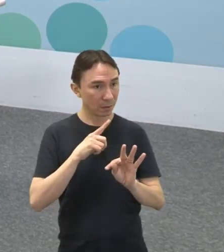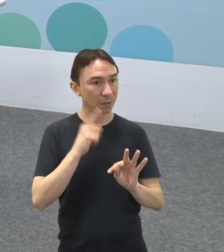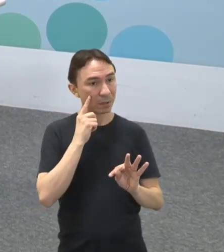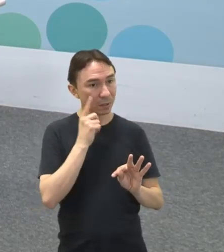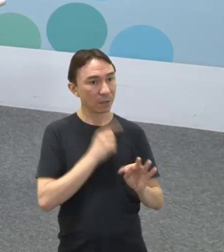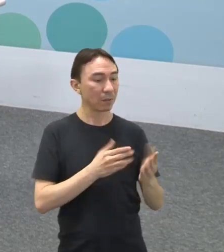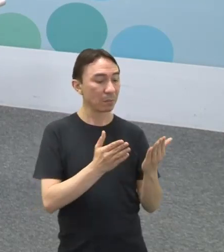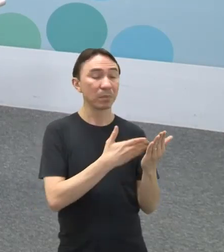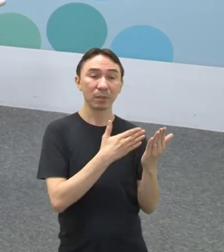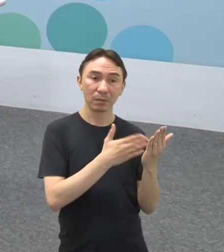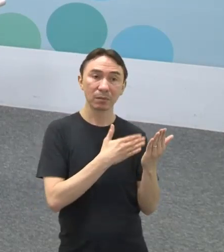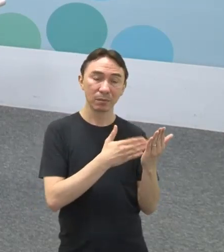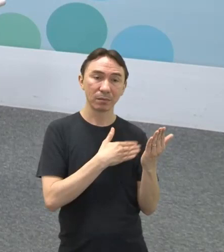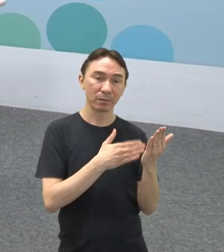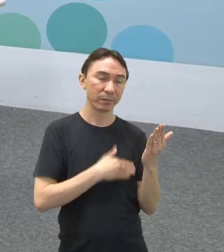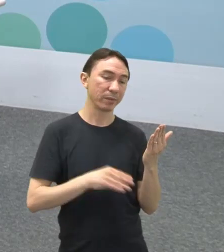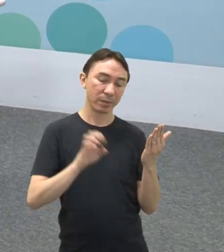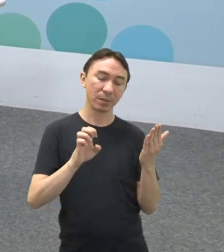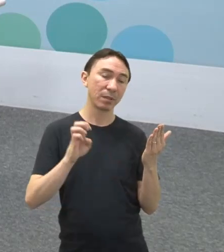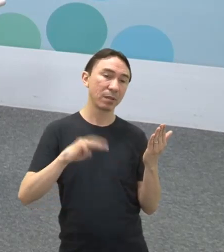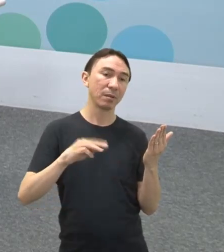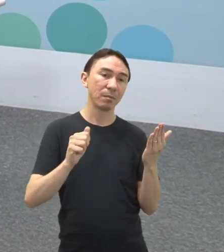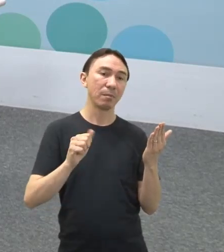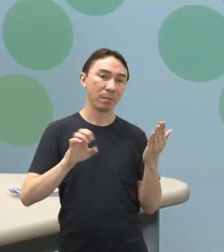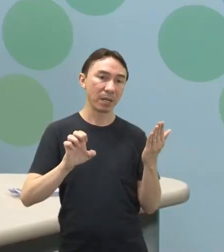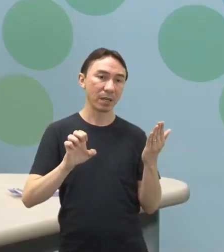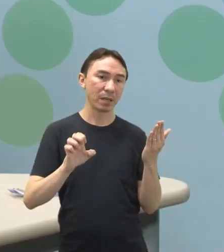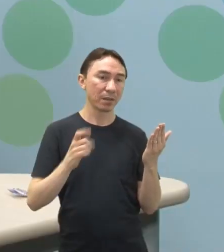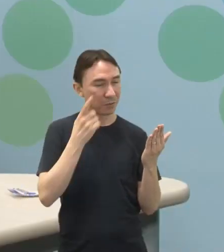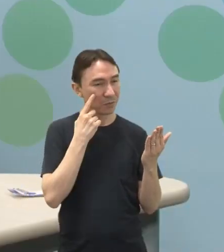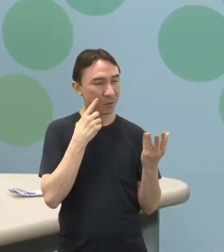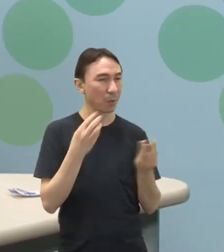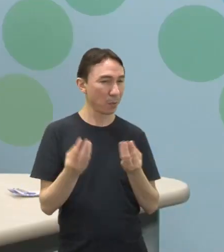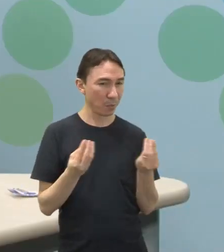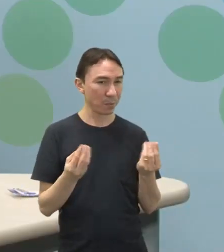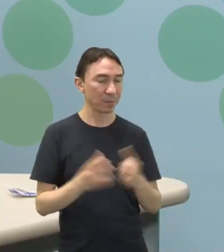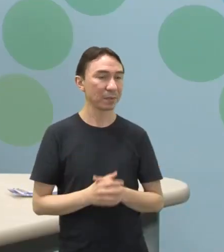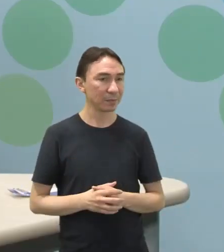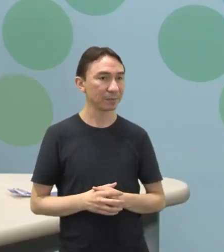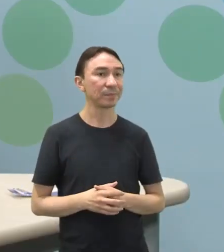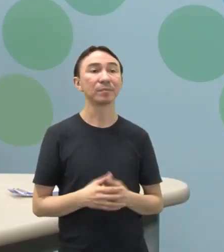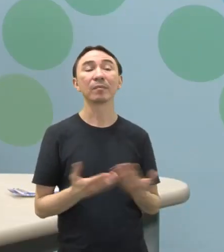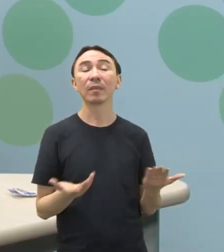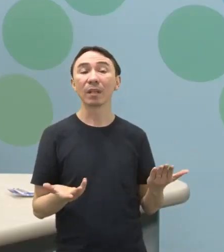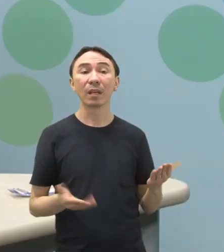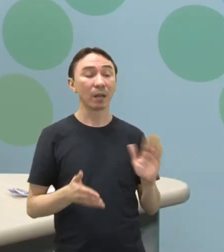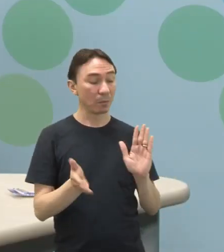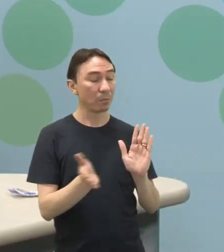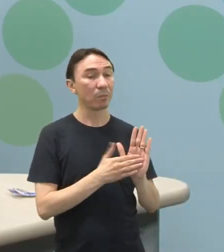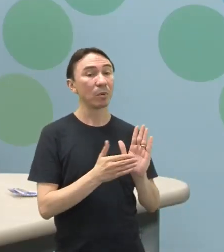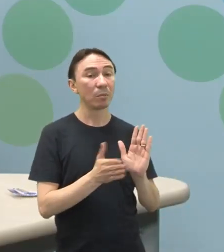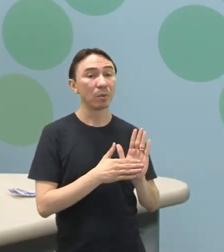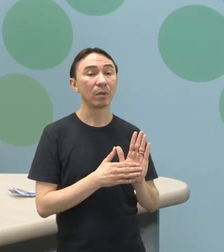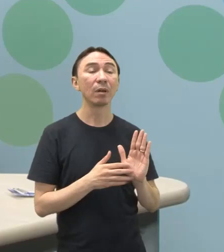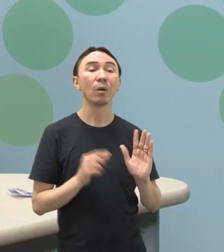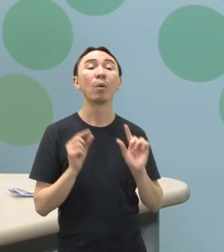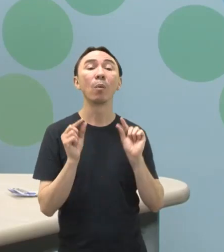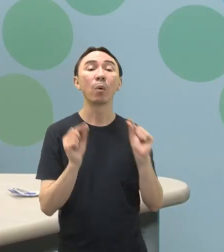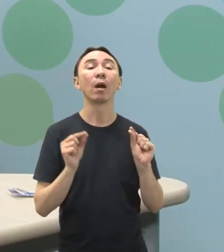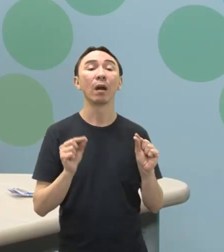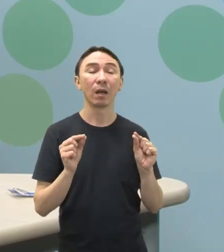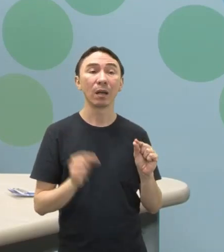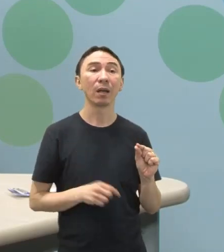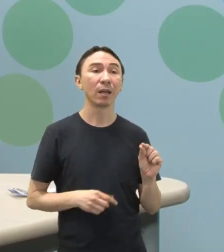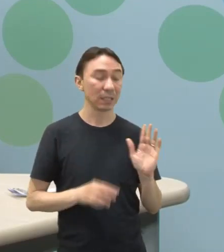rico em informações e na forma de se explorar o letramento matemática no processo né A Proposta aqui do projeto é fazer